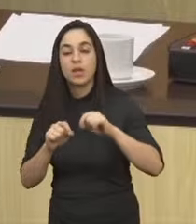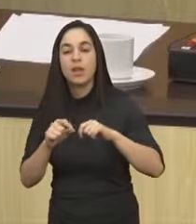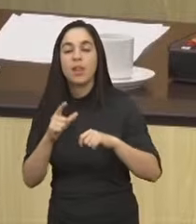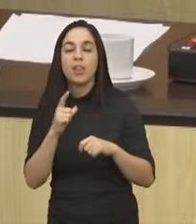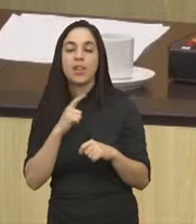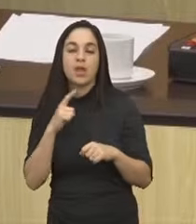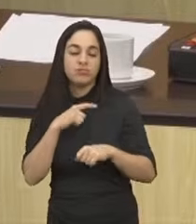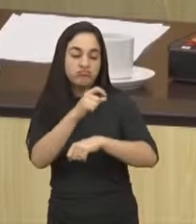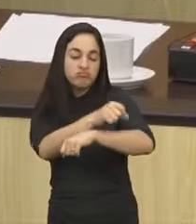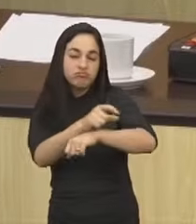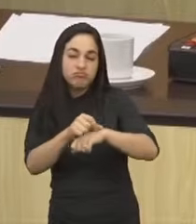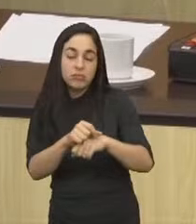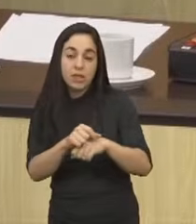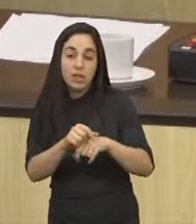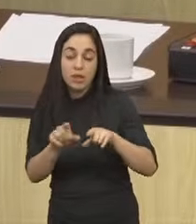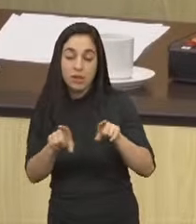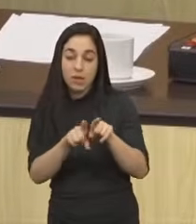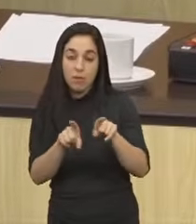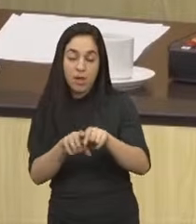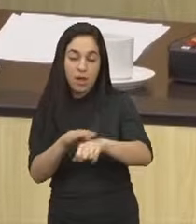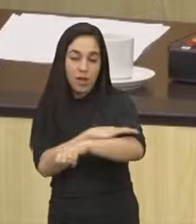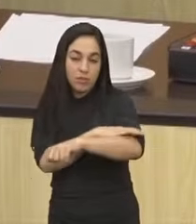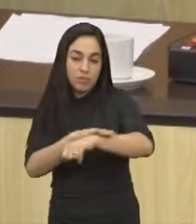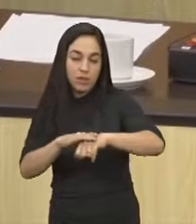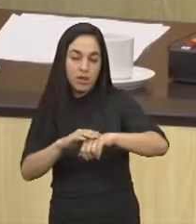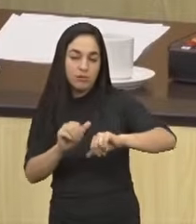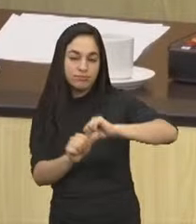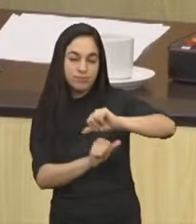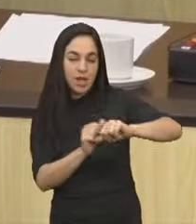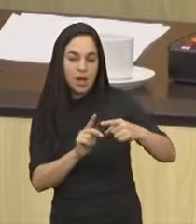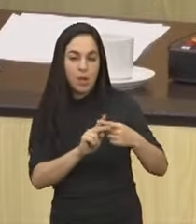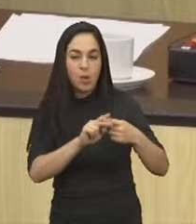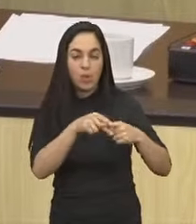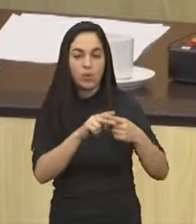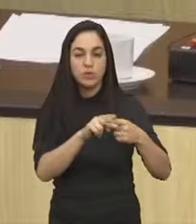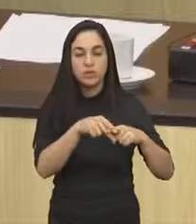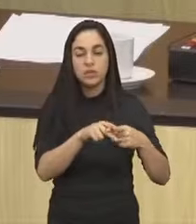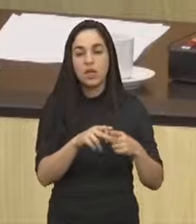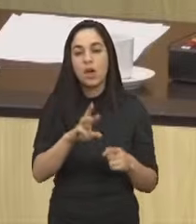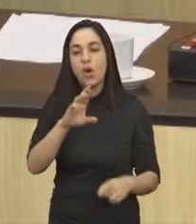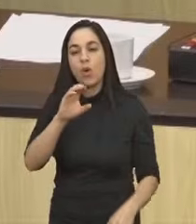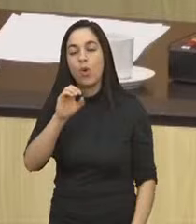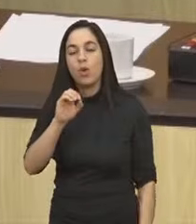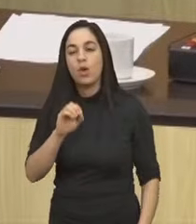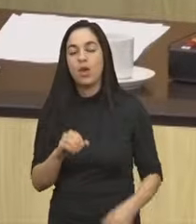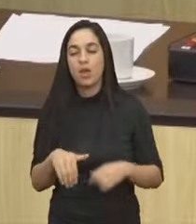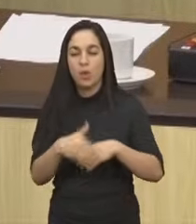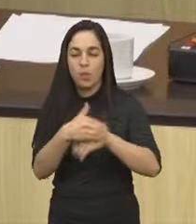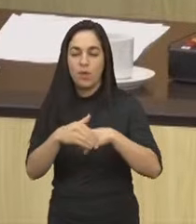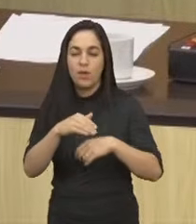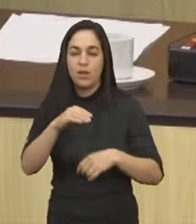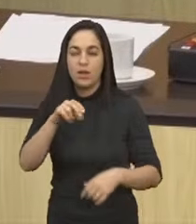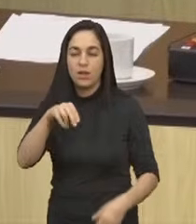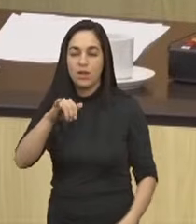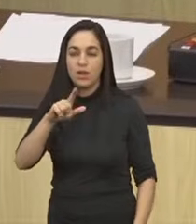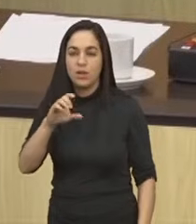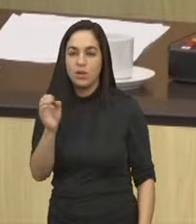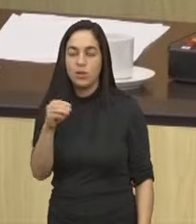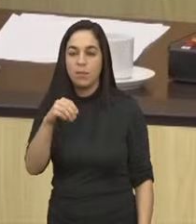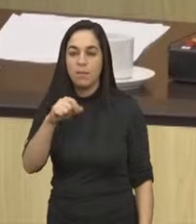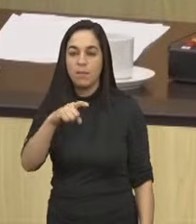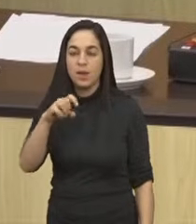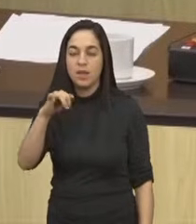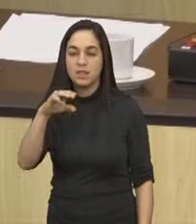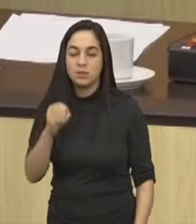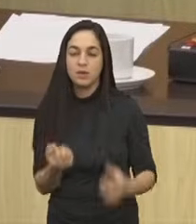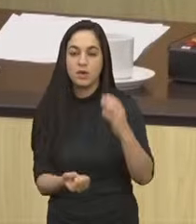reparos na calçada da rodovia Nilo Máximo, no trecho entre o posto Petrobras e o condomínio Coleginho.